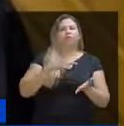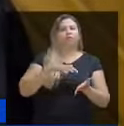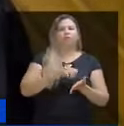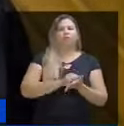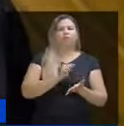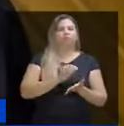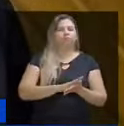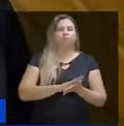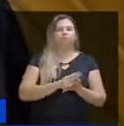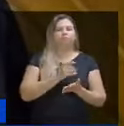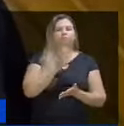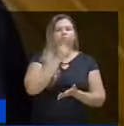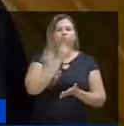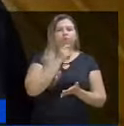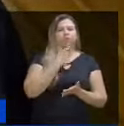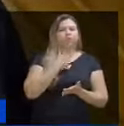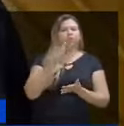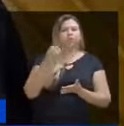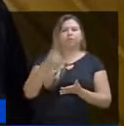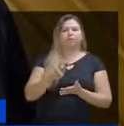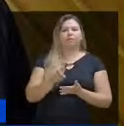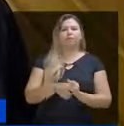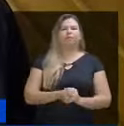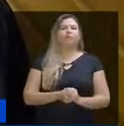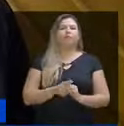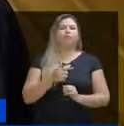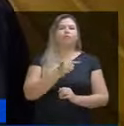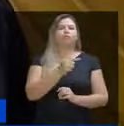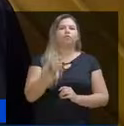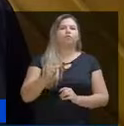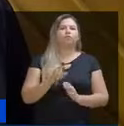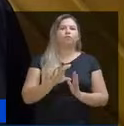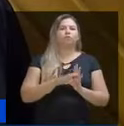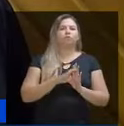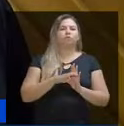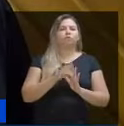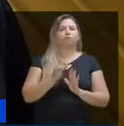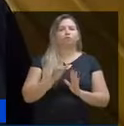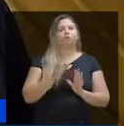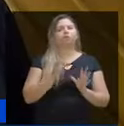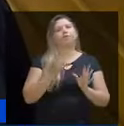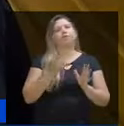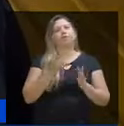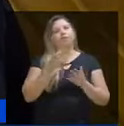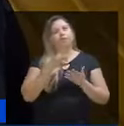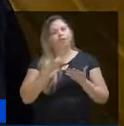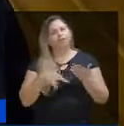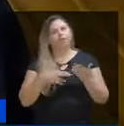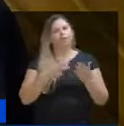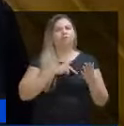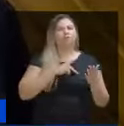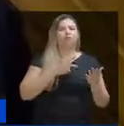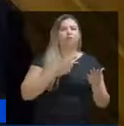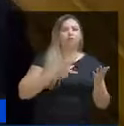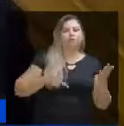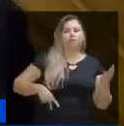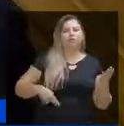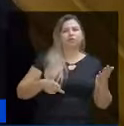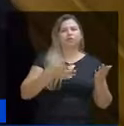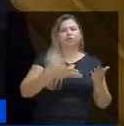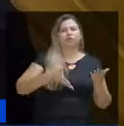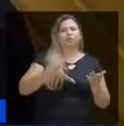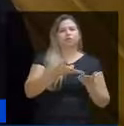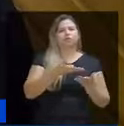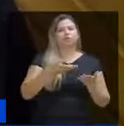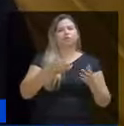Então, nós não temos código ASE, senhor presidente. senhora relatora, nobres